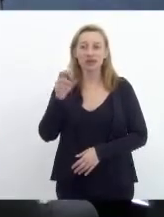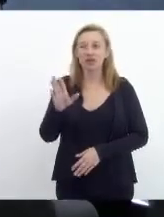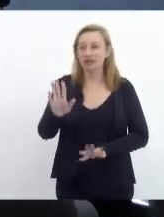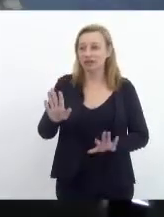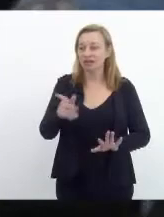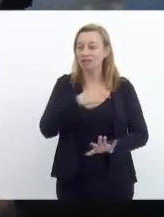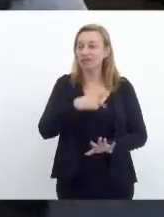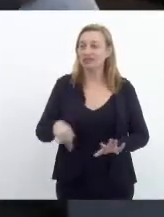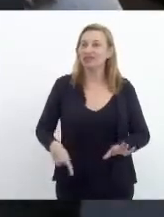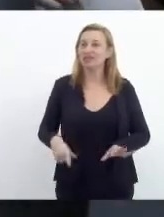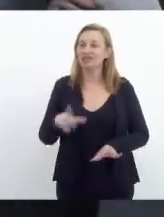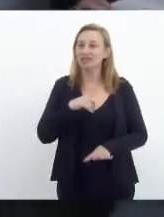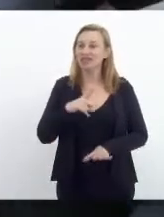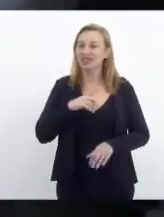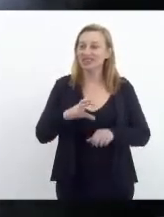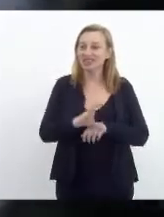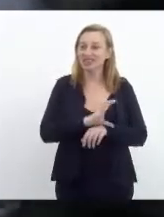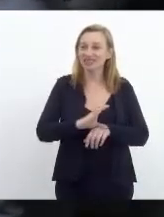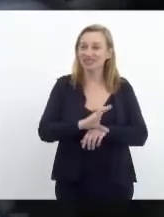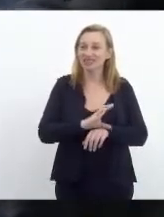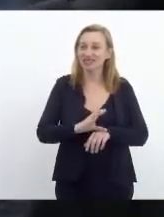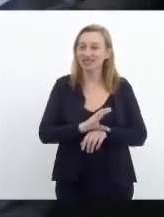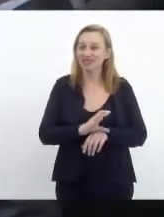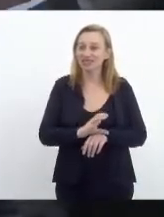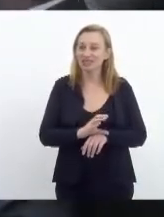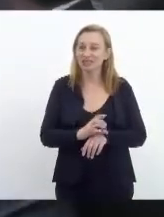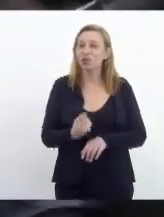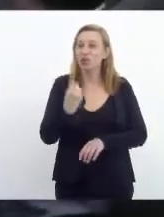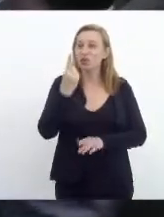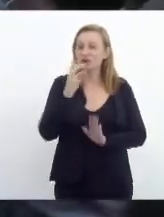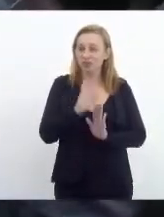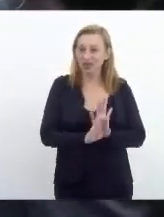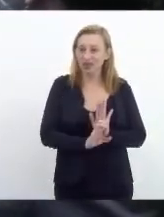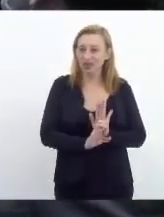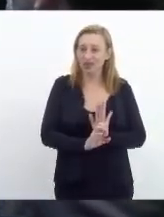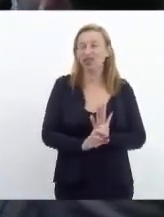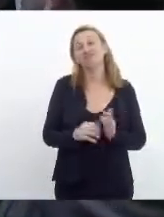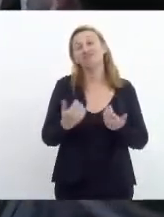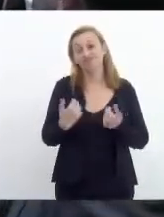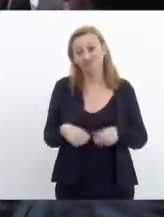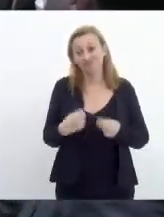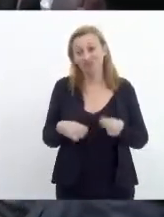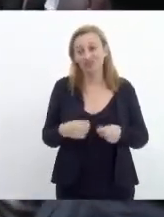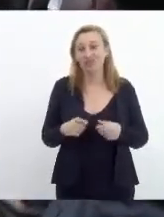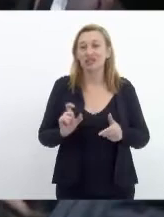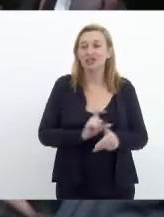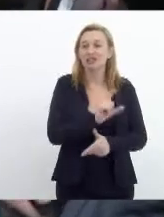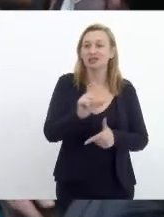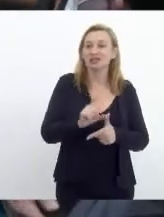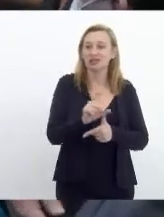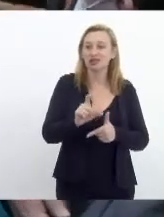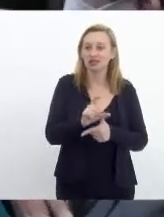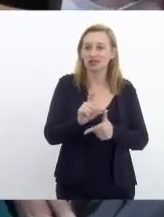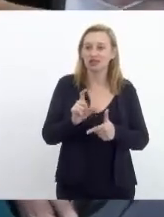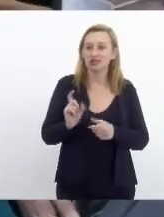tem parecer pela constitucionalidade com uma emenda, a necessidade do Executivo fazer um convênio com o FAS. Okay. O